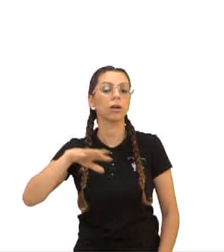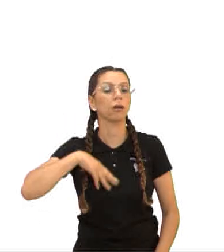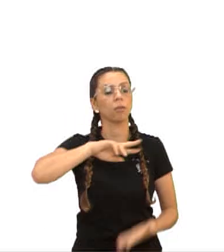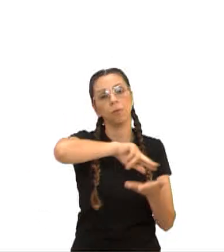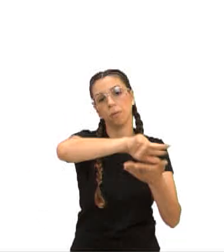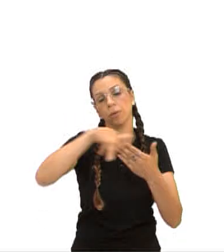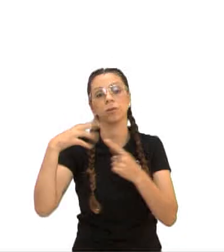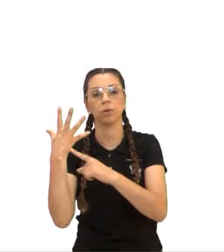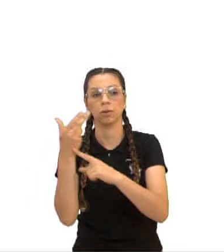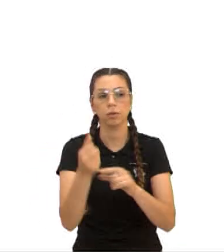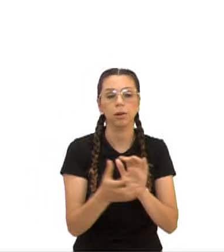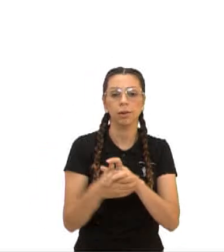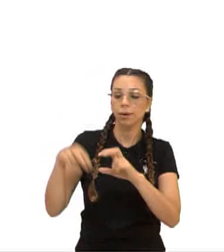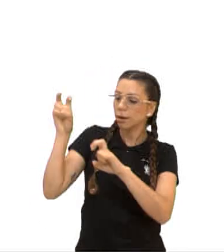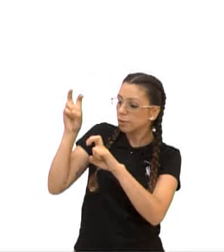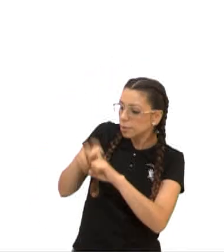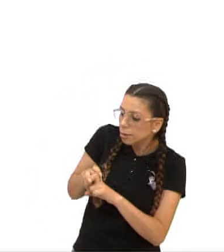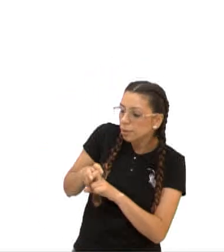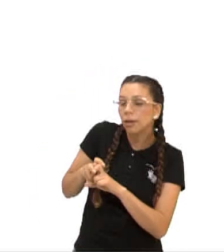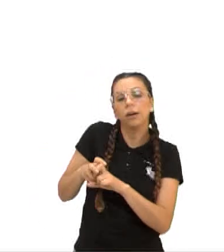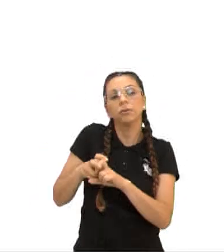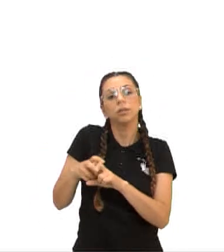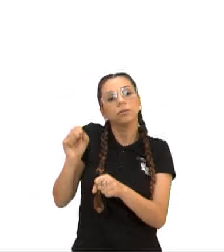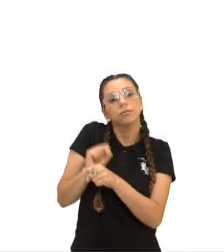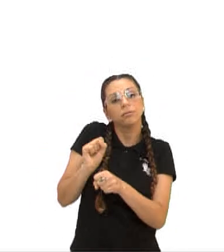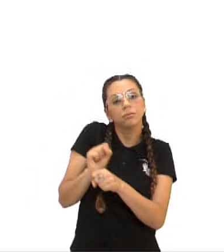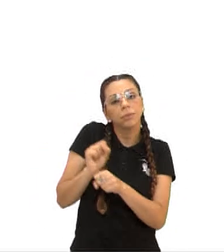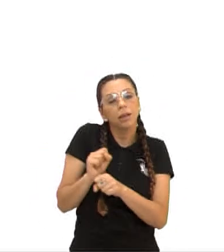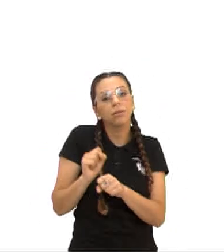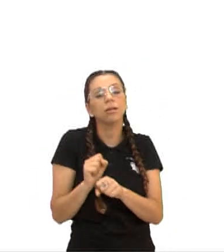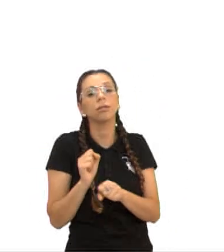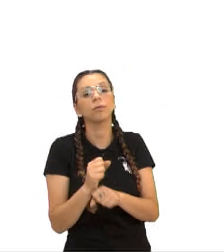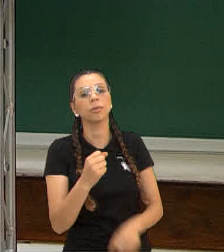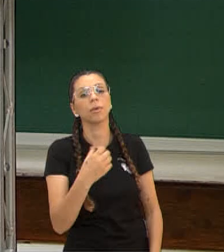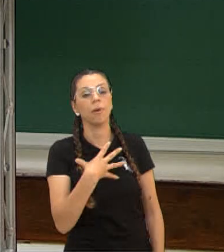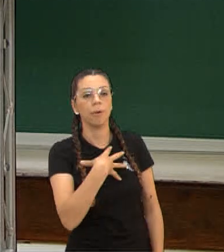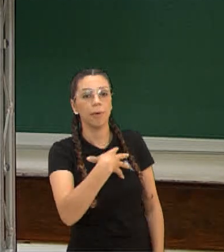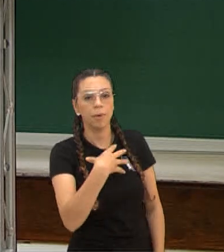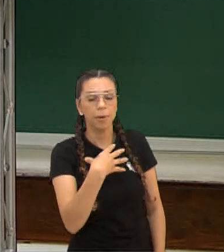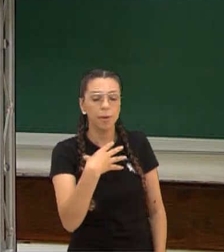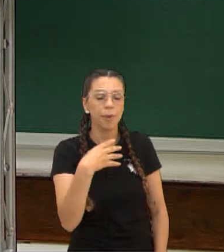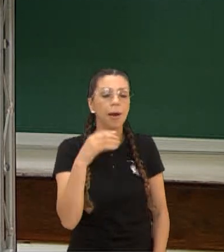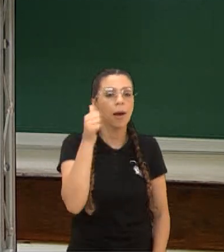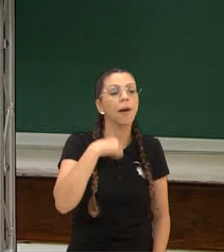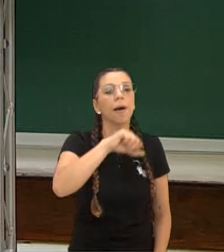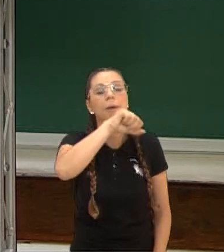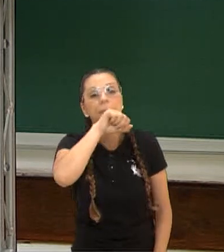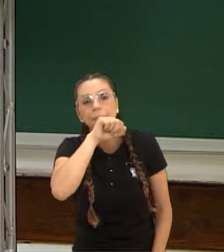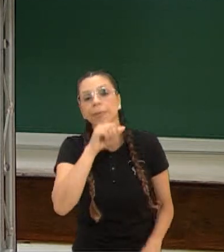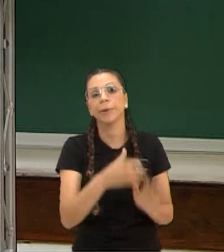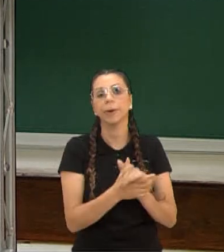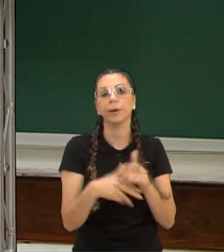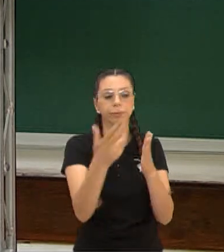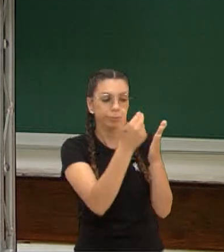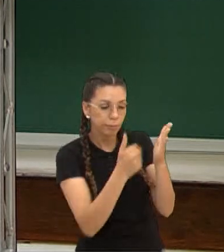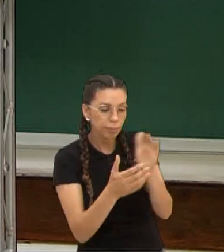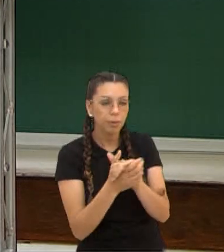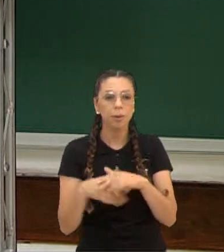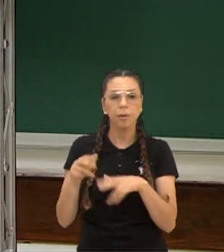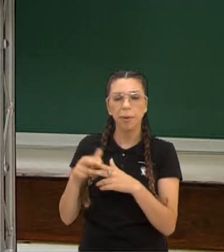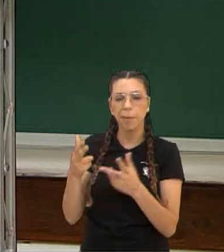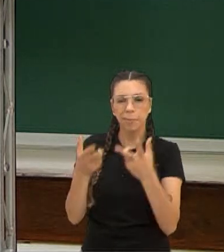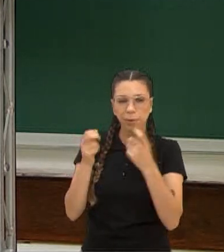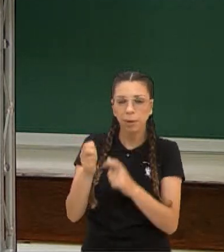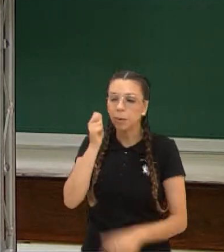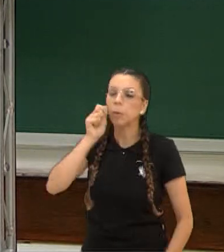na poltrona, tudo, e ela acabou retratando essa fase, né? Você vê que o azul, né, nas obras dela se realçam mais. É